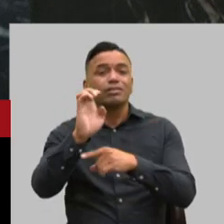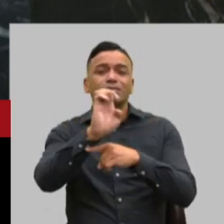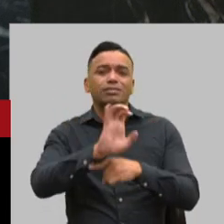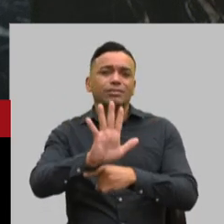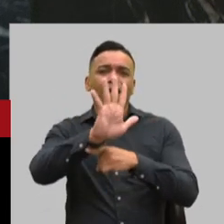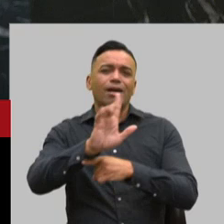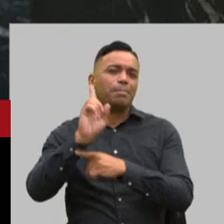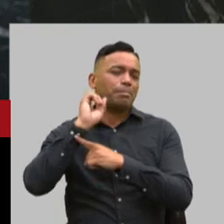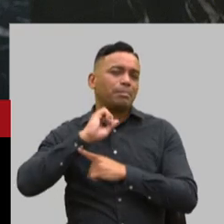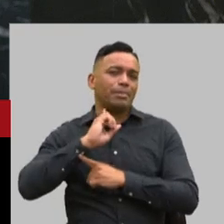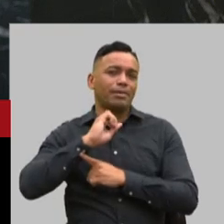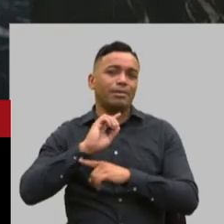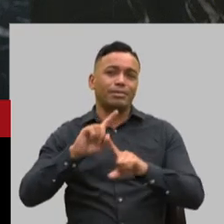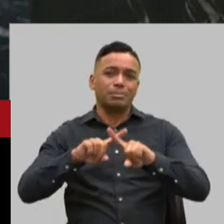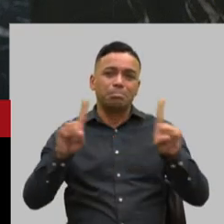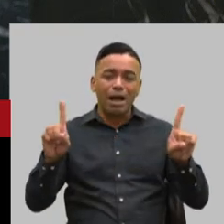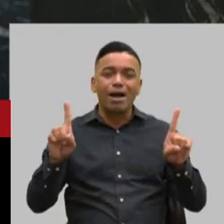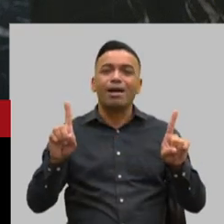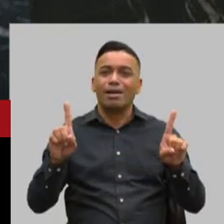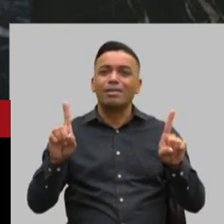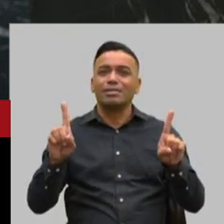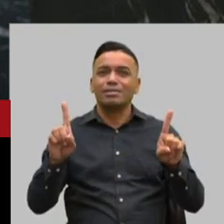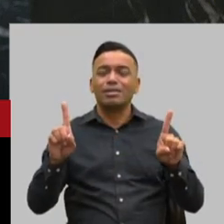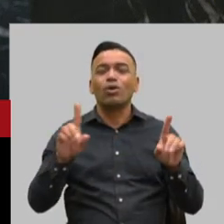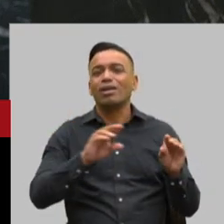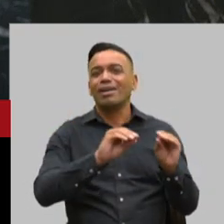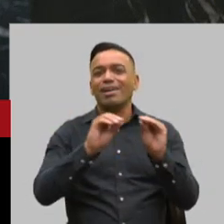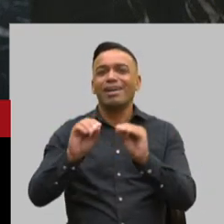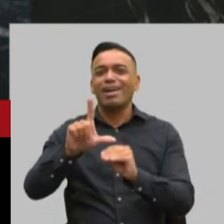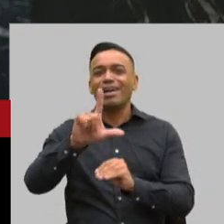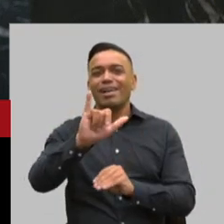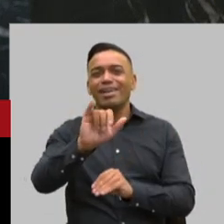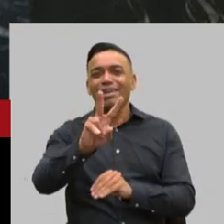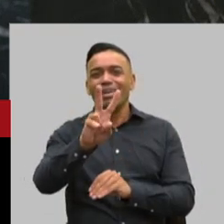mas agora eu estou em Livramento.